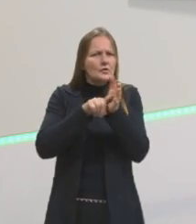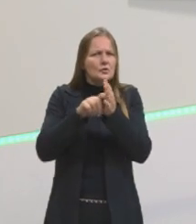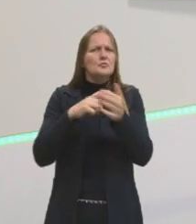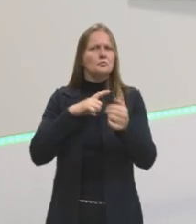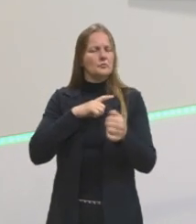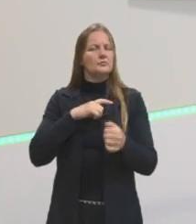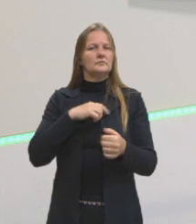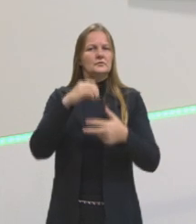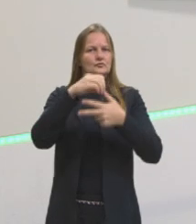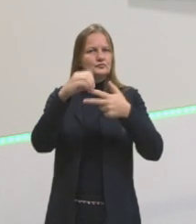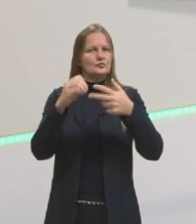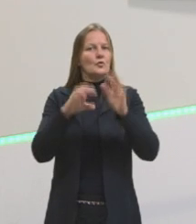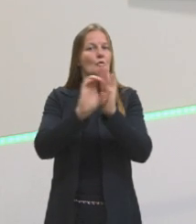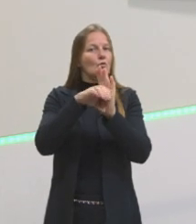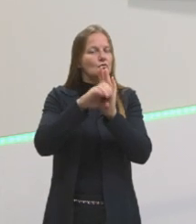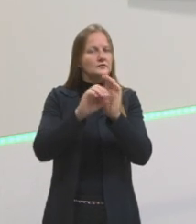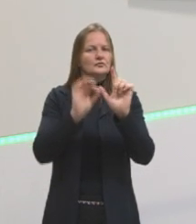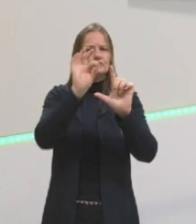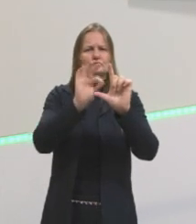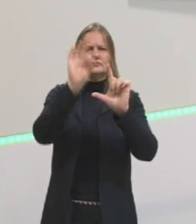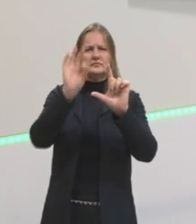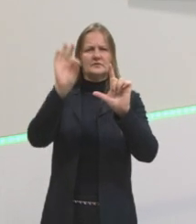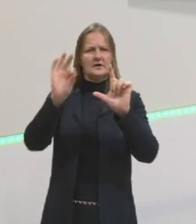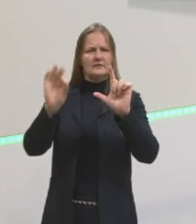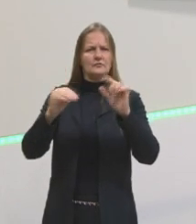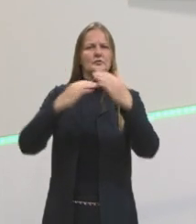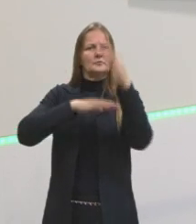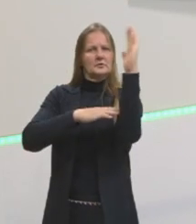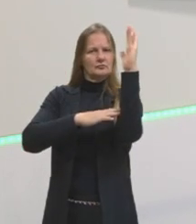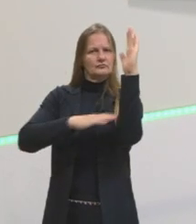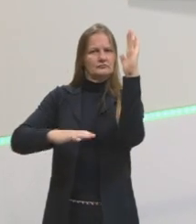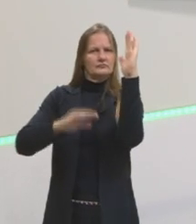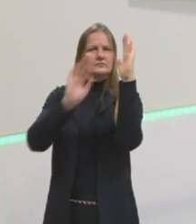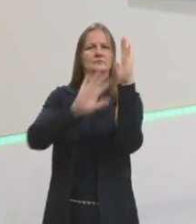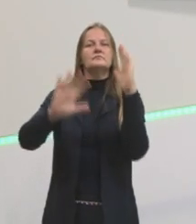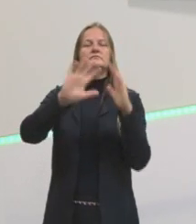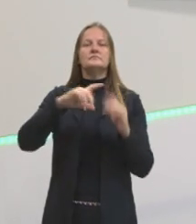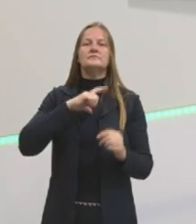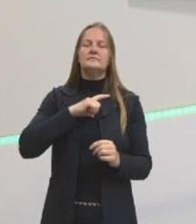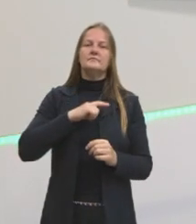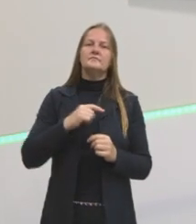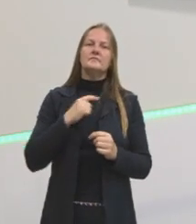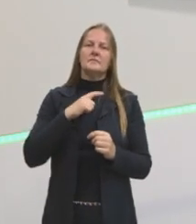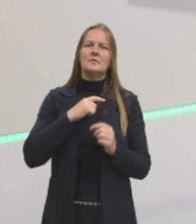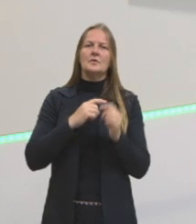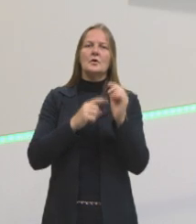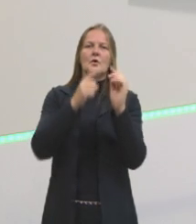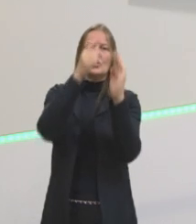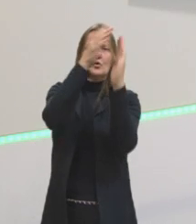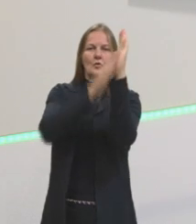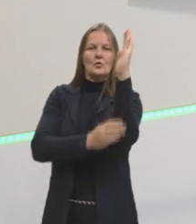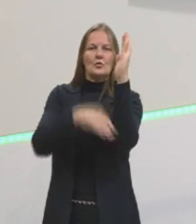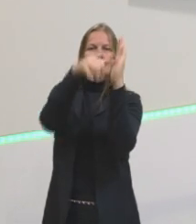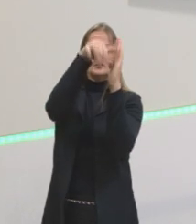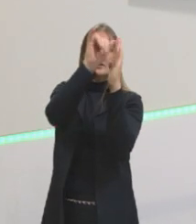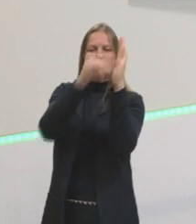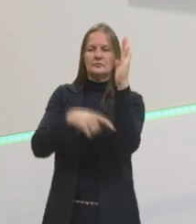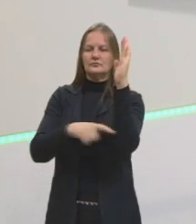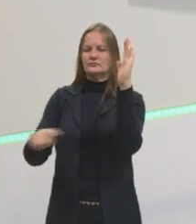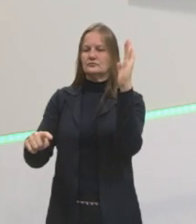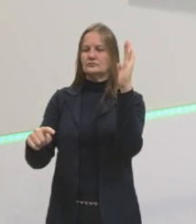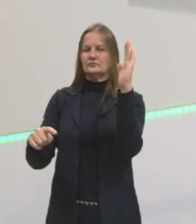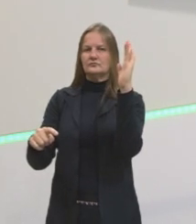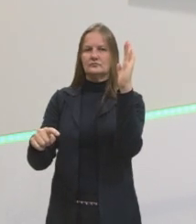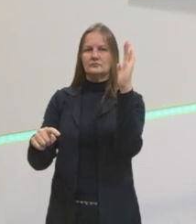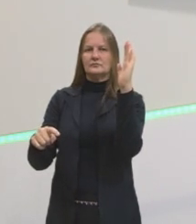de trabalho com esse conceito de gráficos e de plano cartesiano e consequentemente de coordenadas como a gente viu em aulas anteriores